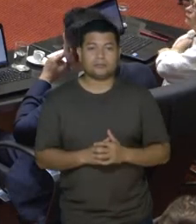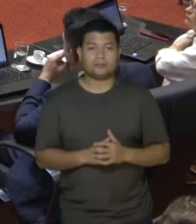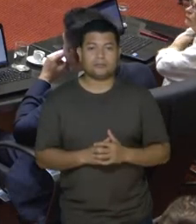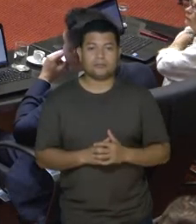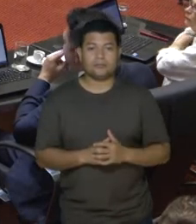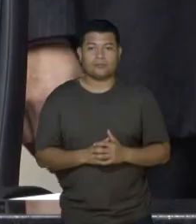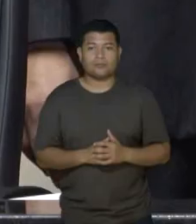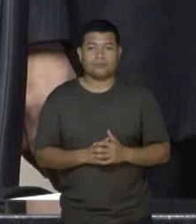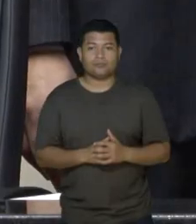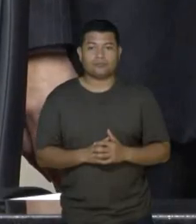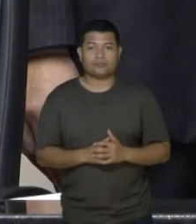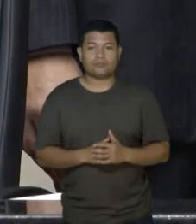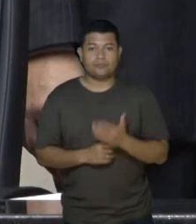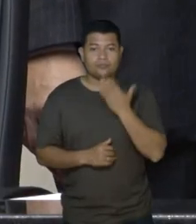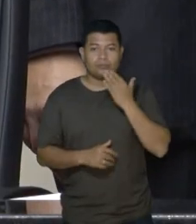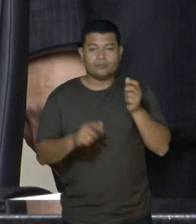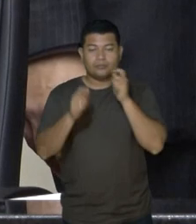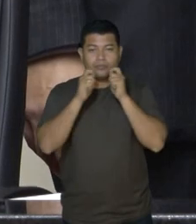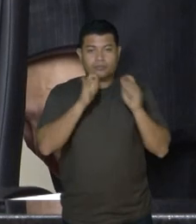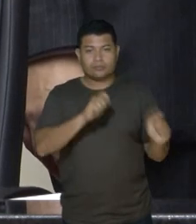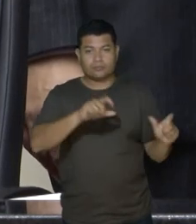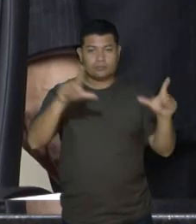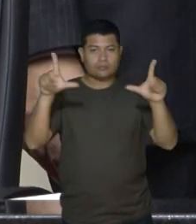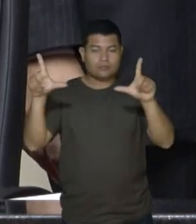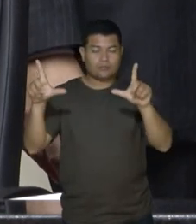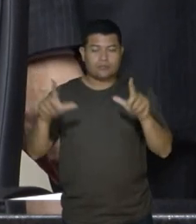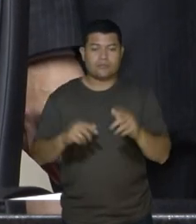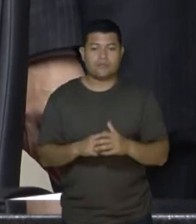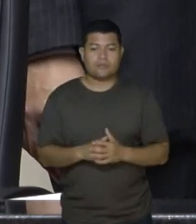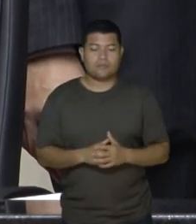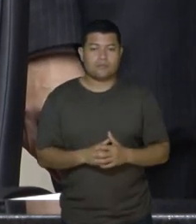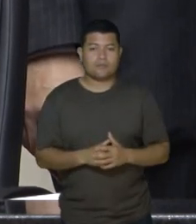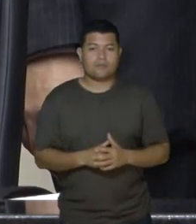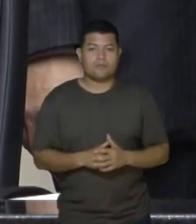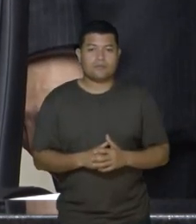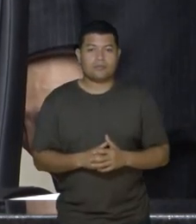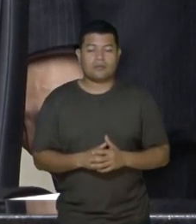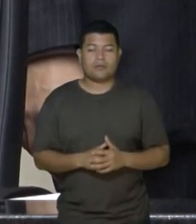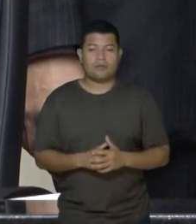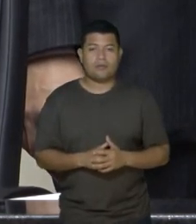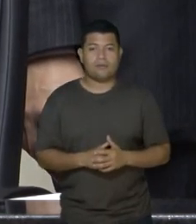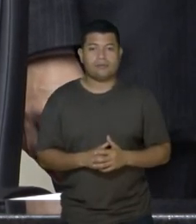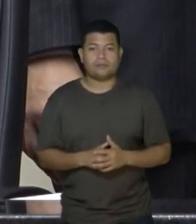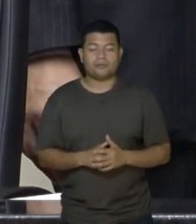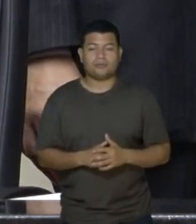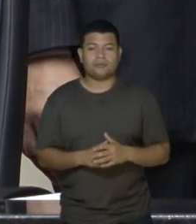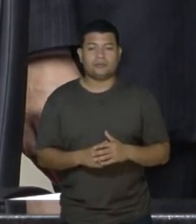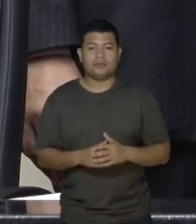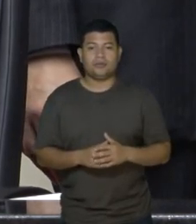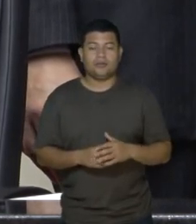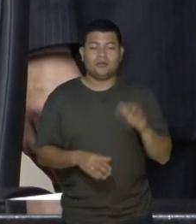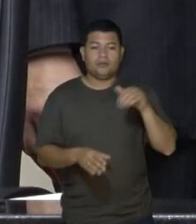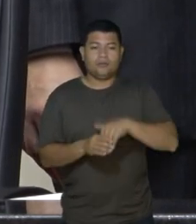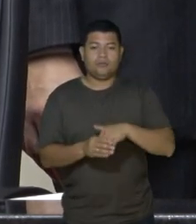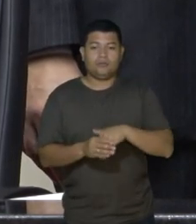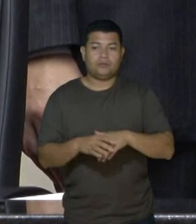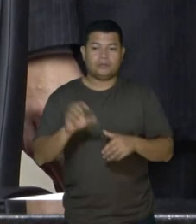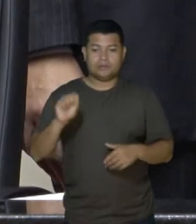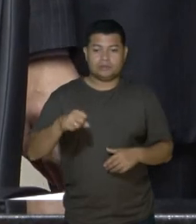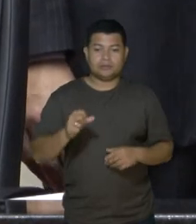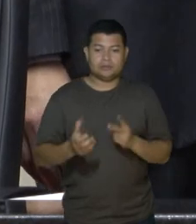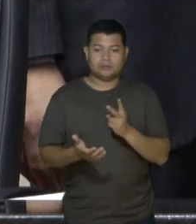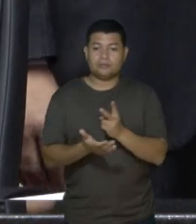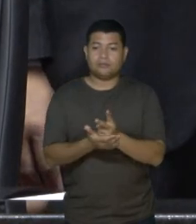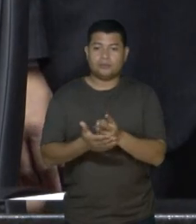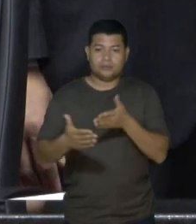deputado Mocelin, peço assessoria que possa abrir o painel para votação. Quem vota sim, mantém o veto. Quem